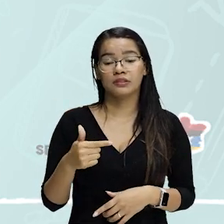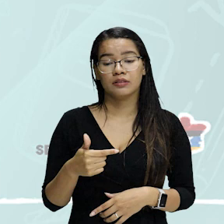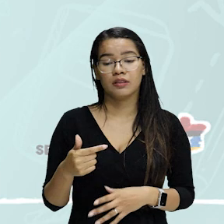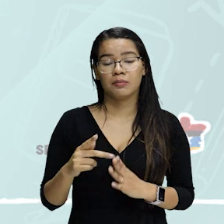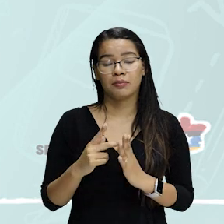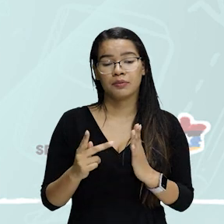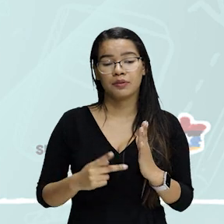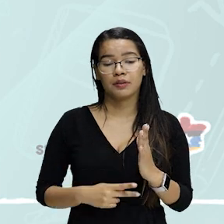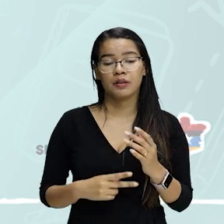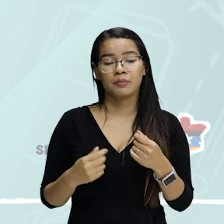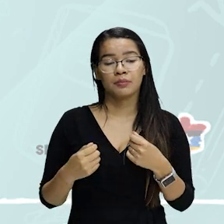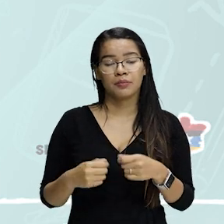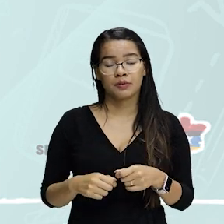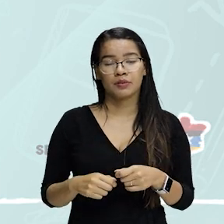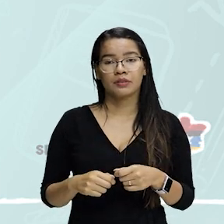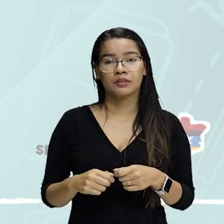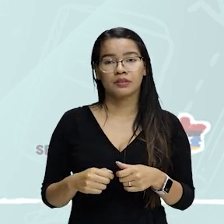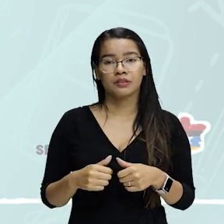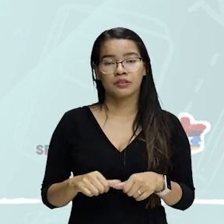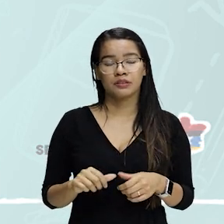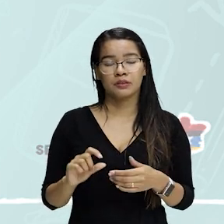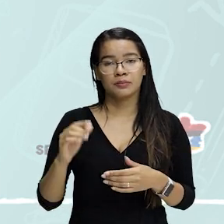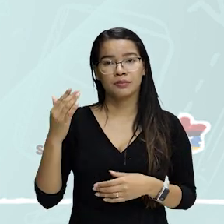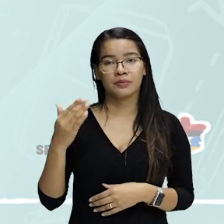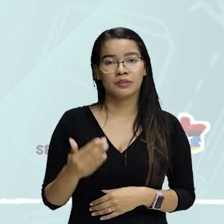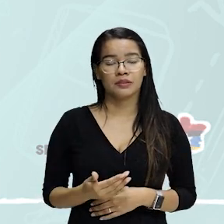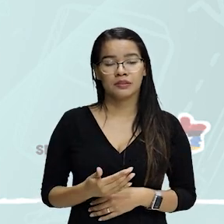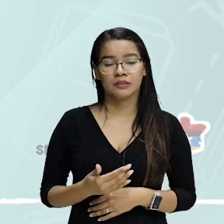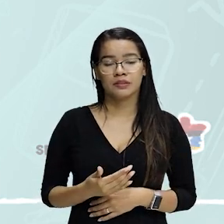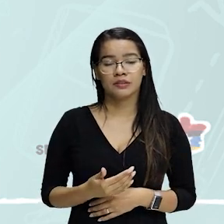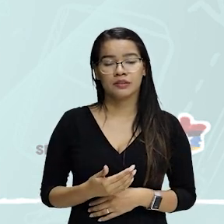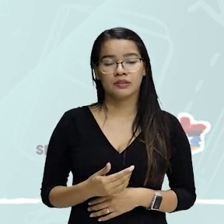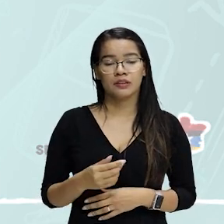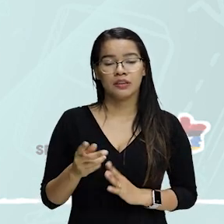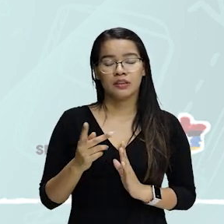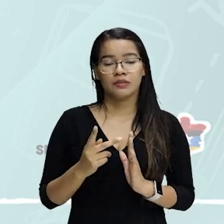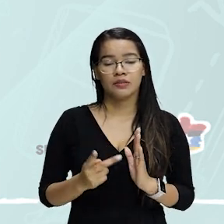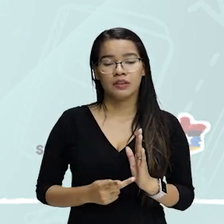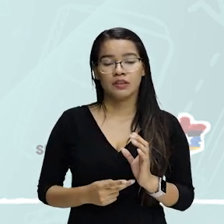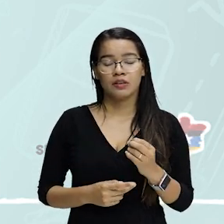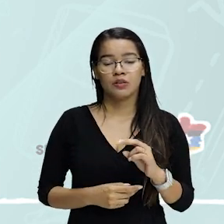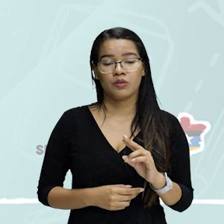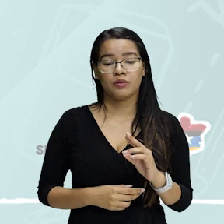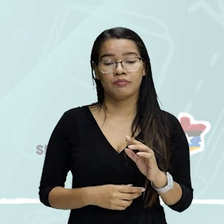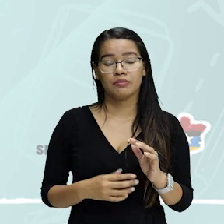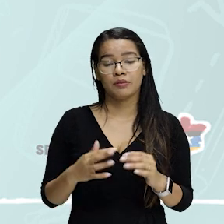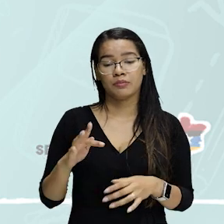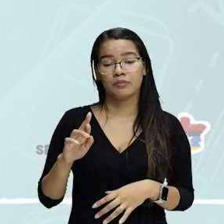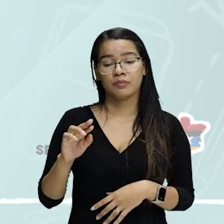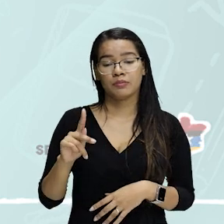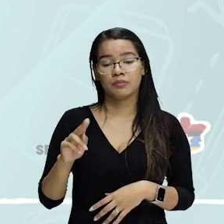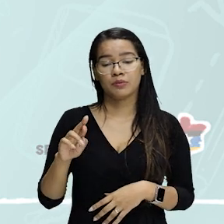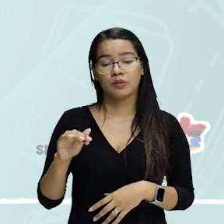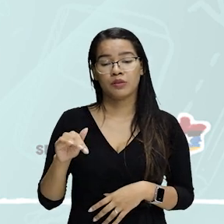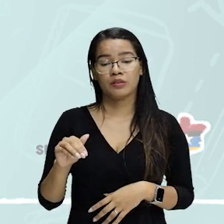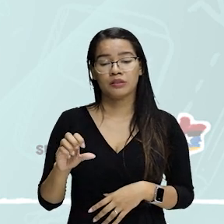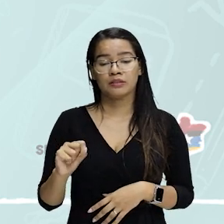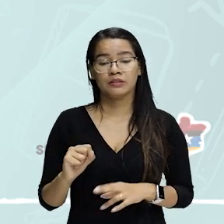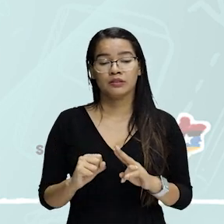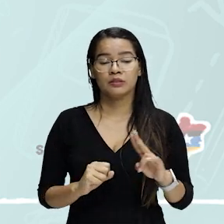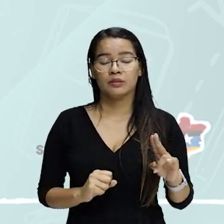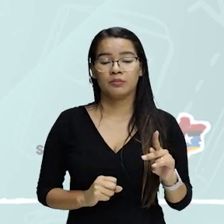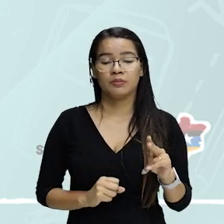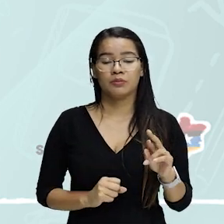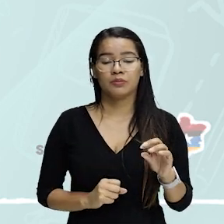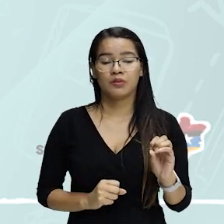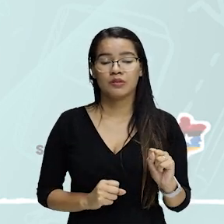né, pode estar presente em versos ou em forma de prosa e é chamada de prosa